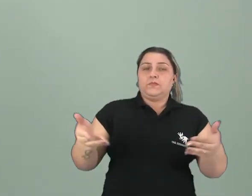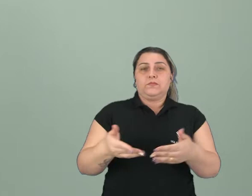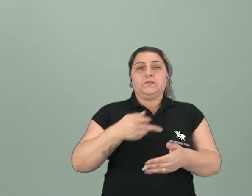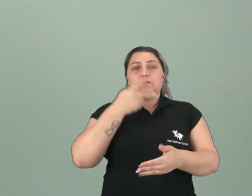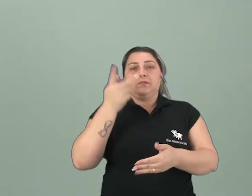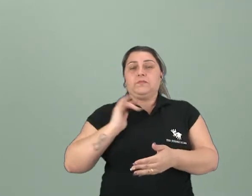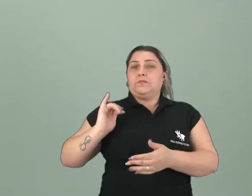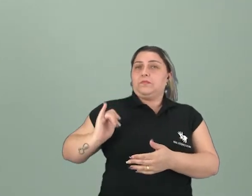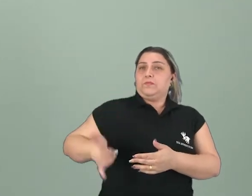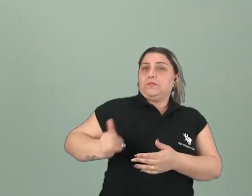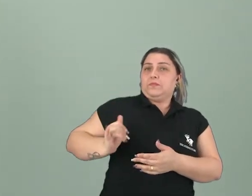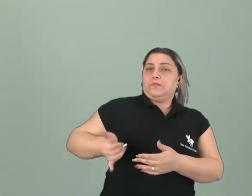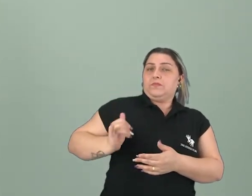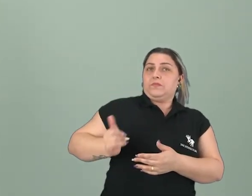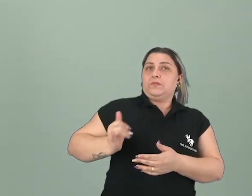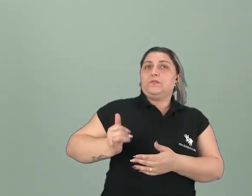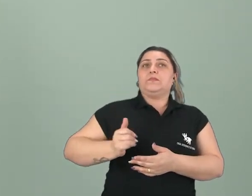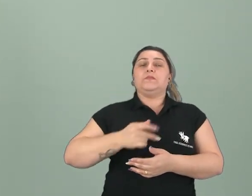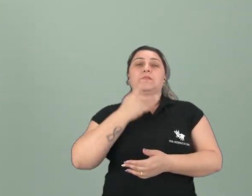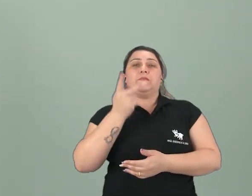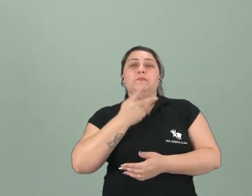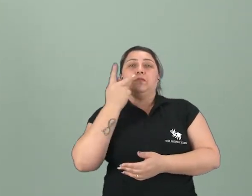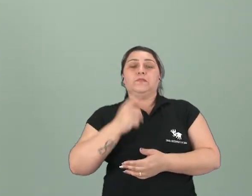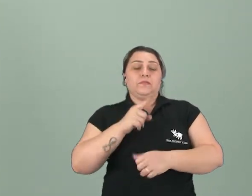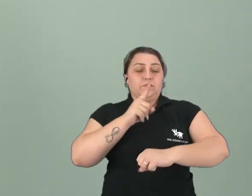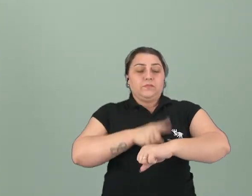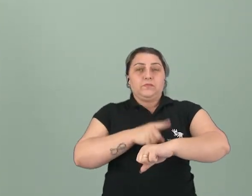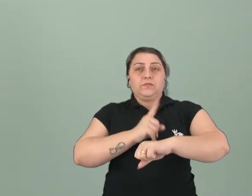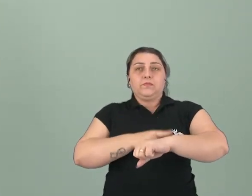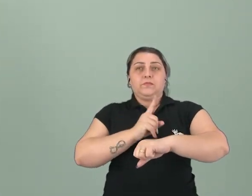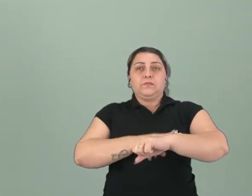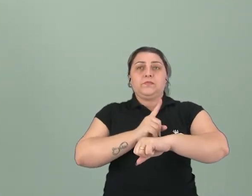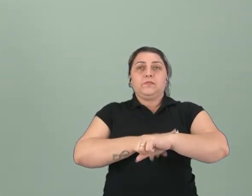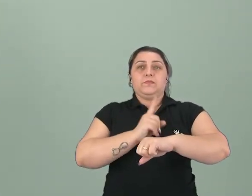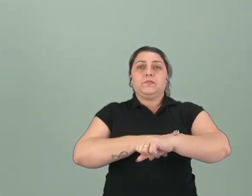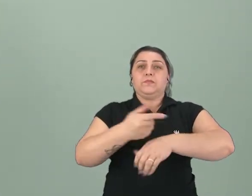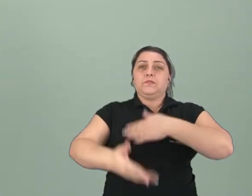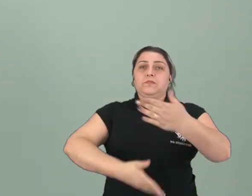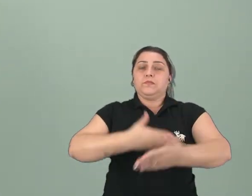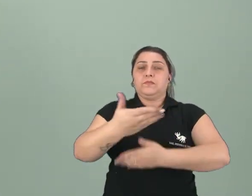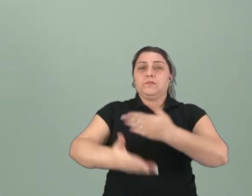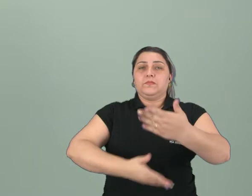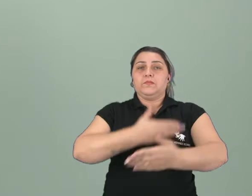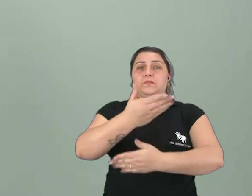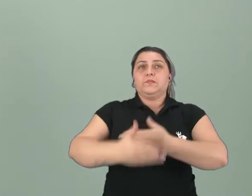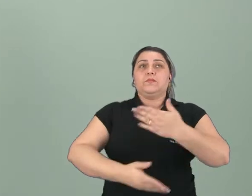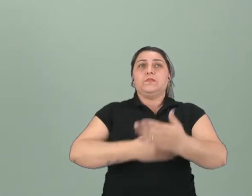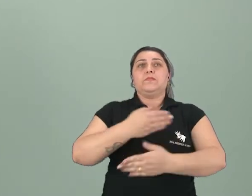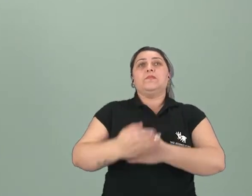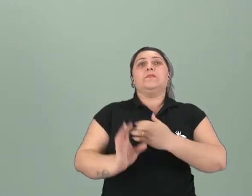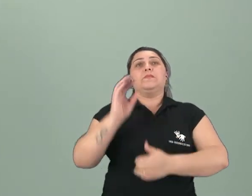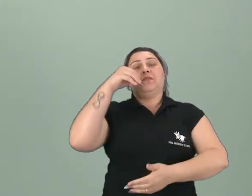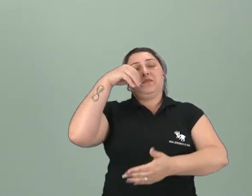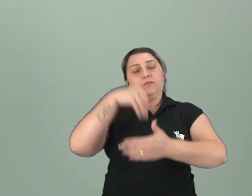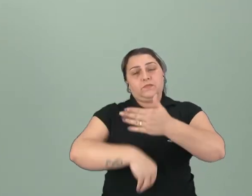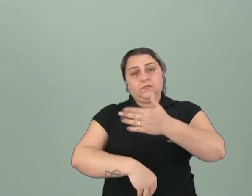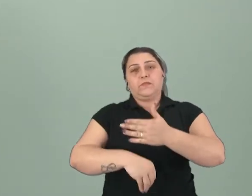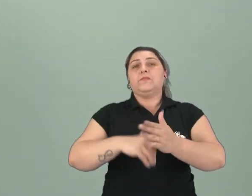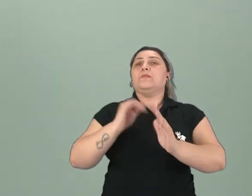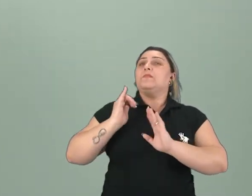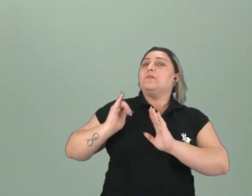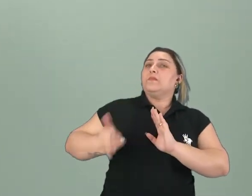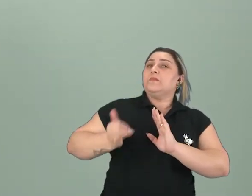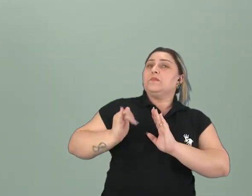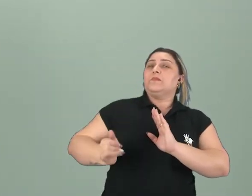da narração, falando do tempo e a relação de causa e efeito dentro de uma narração.